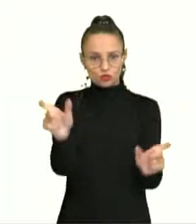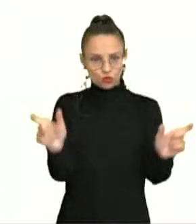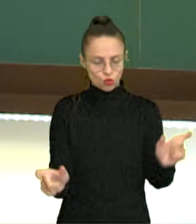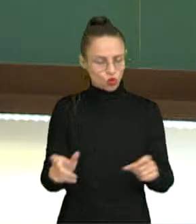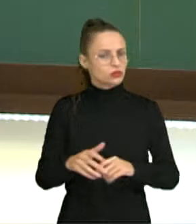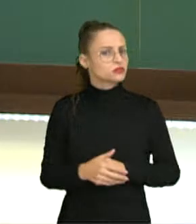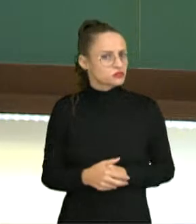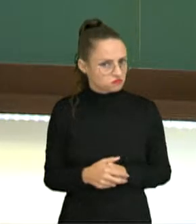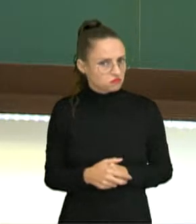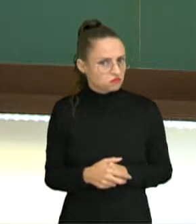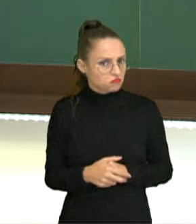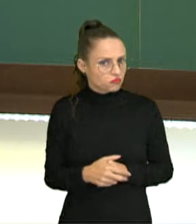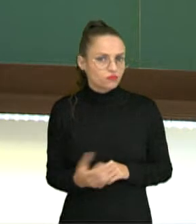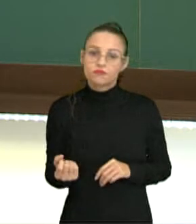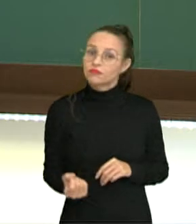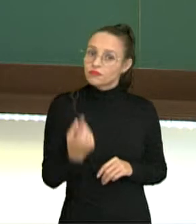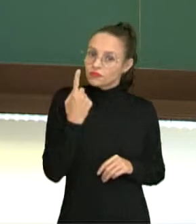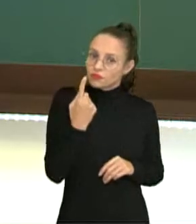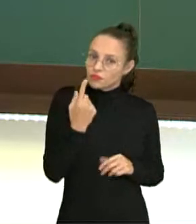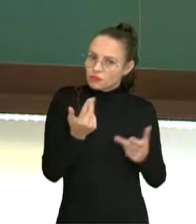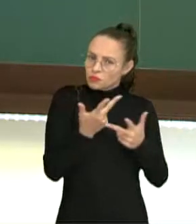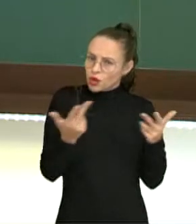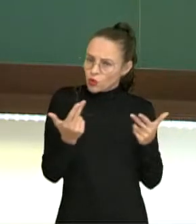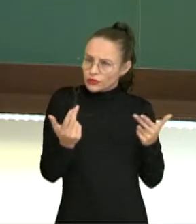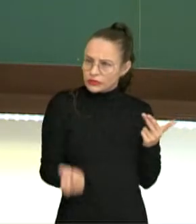Tinha até um certo tom lúbrico.